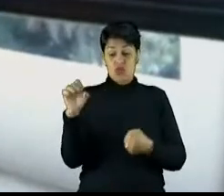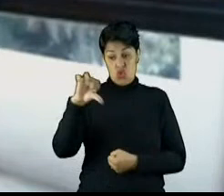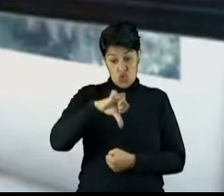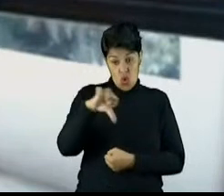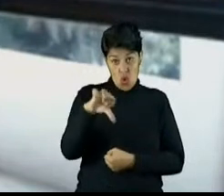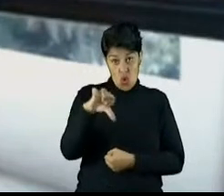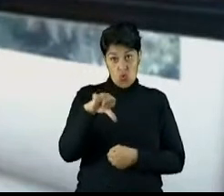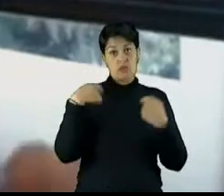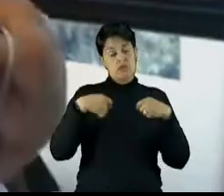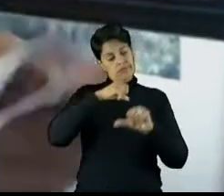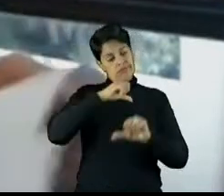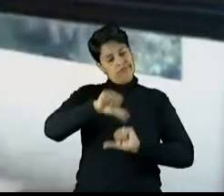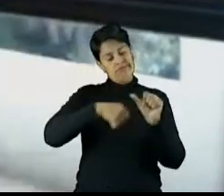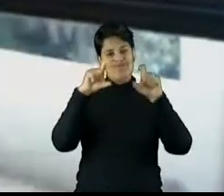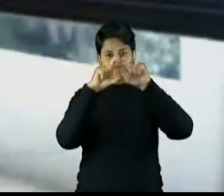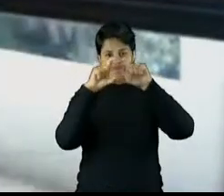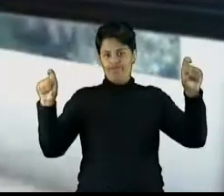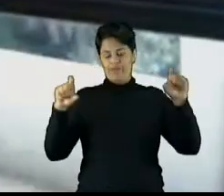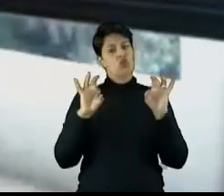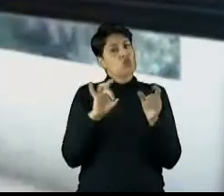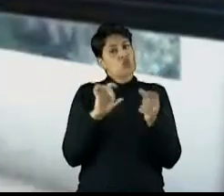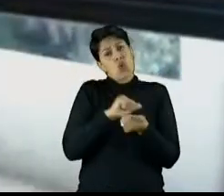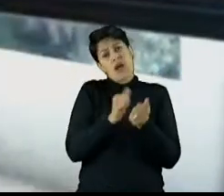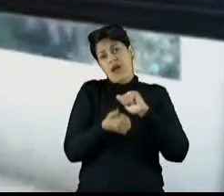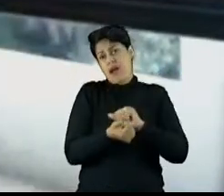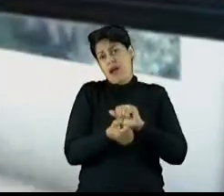do aceitável. Exato, factível. Perfeito. Obrigado,